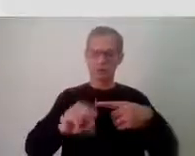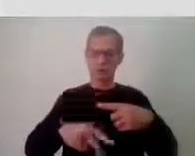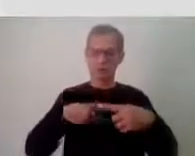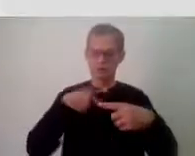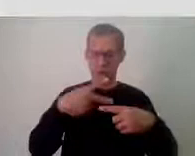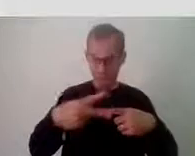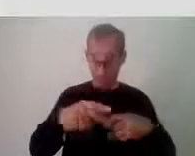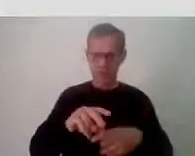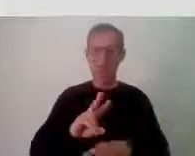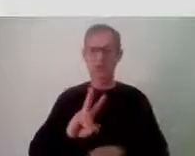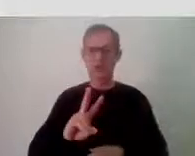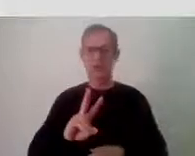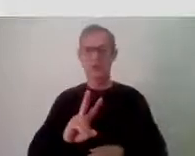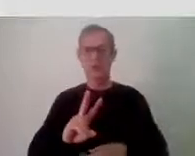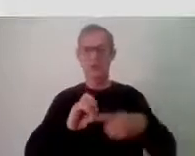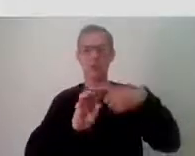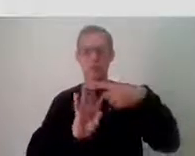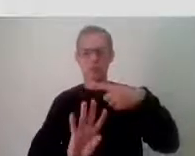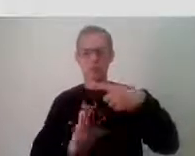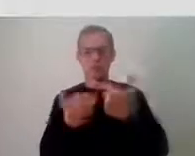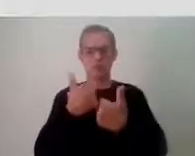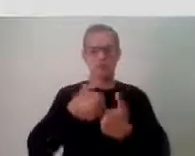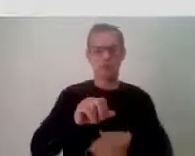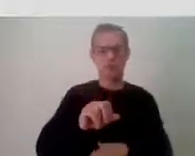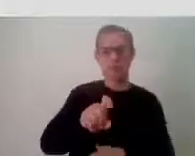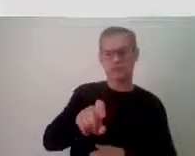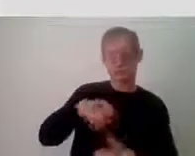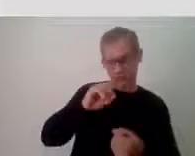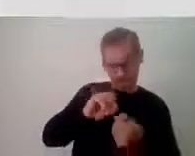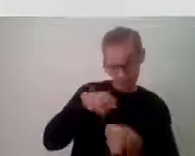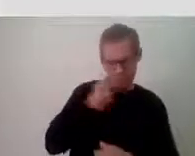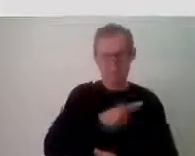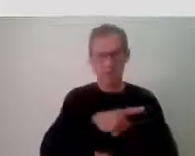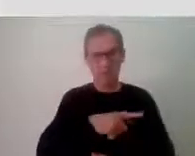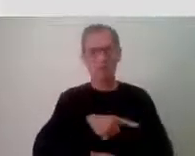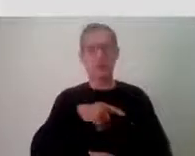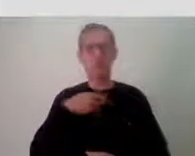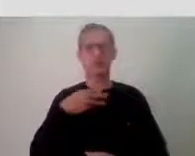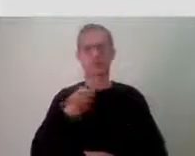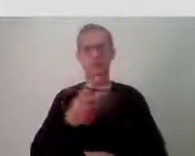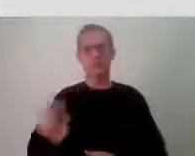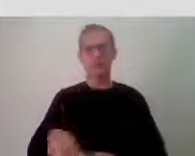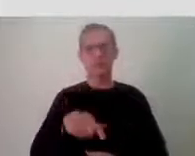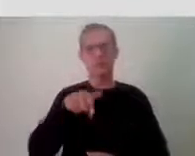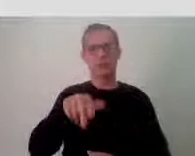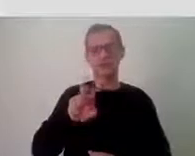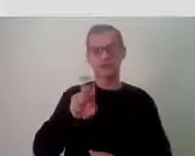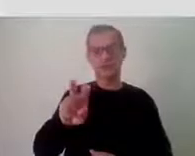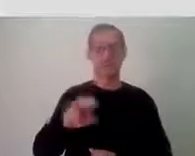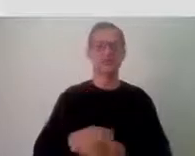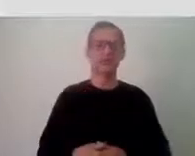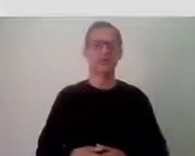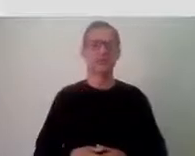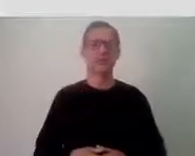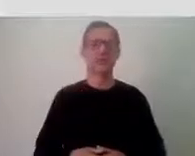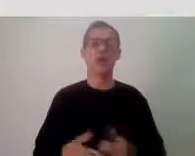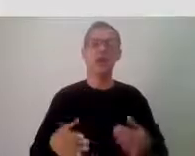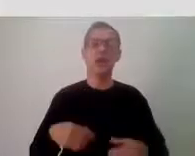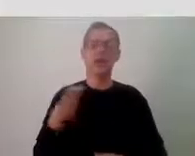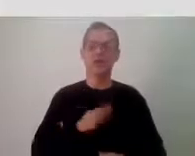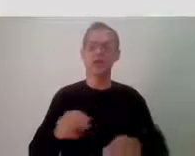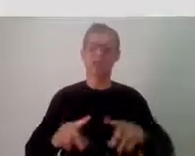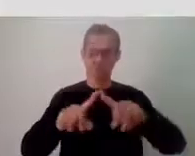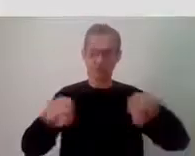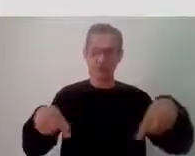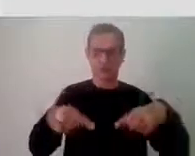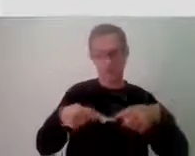aqui, 2/4, e substituo no x. Fazendo isso, nós vamos ter 3,75. A nossa área,